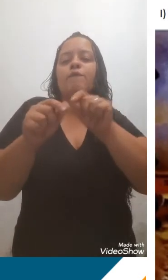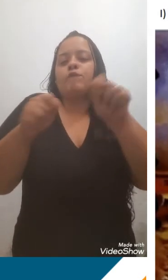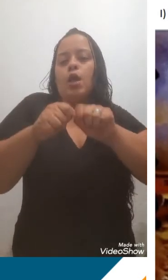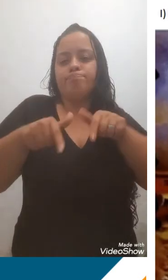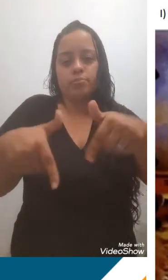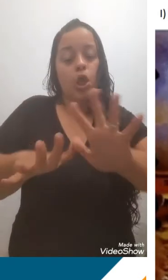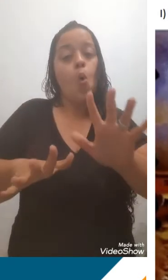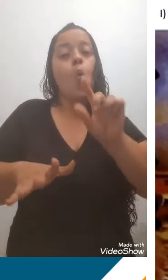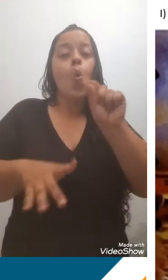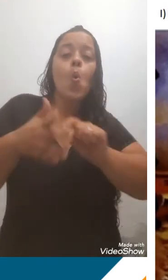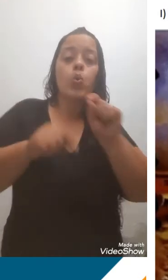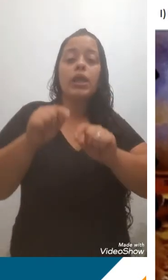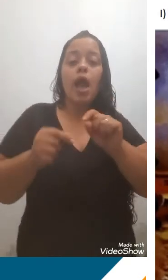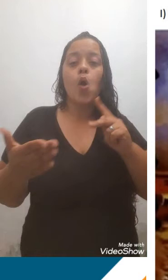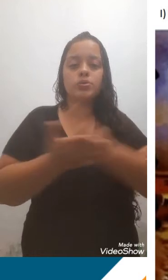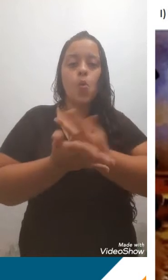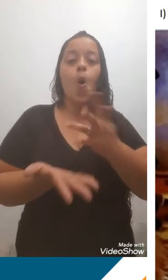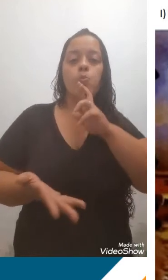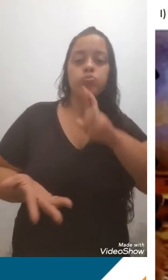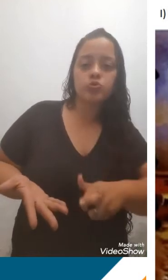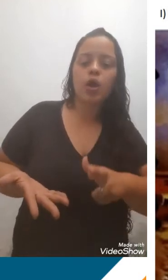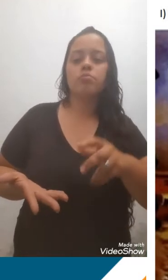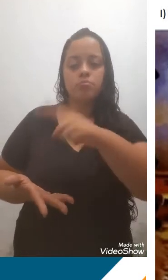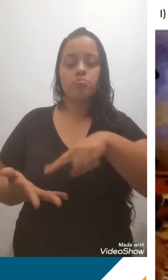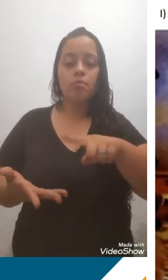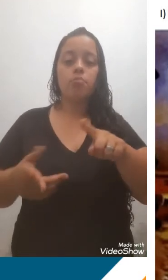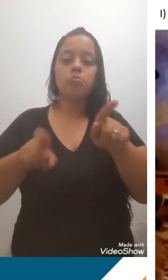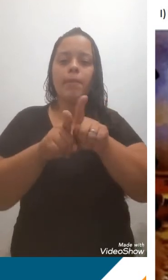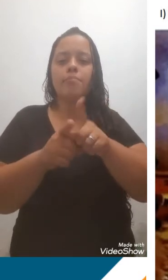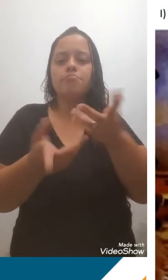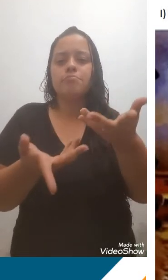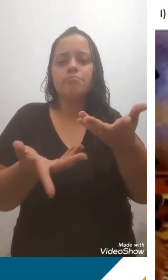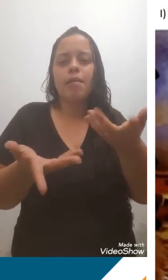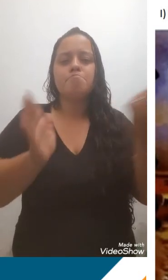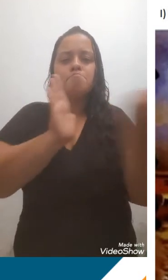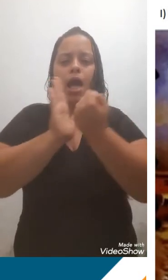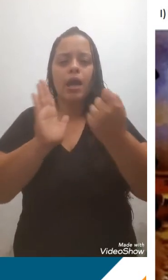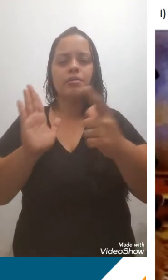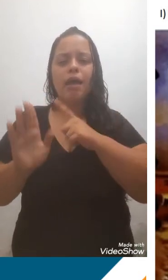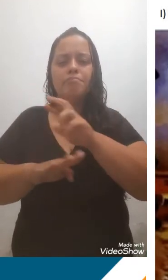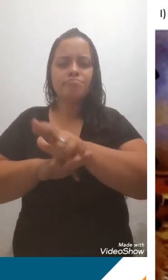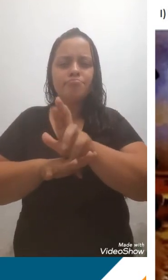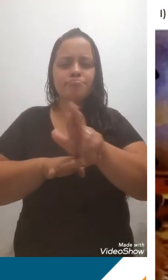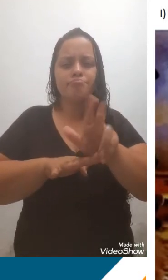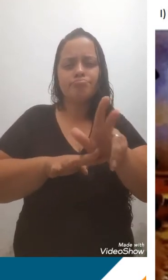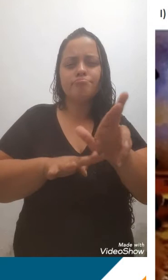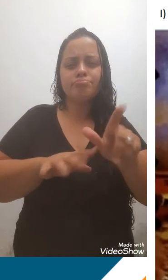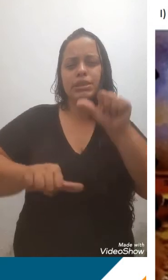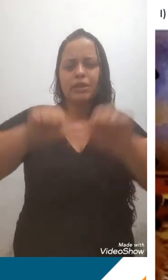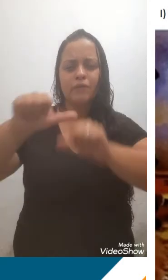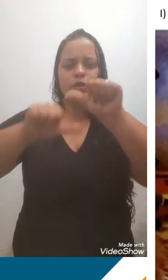Revolução Industrial, pessoal, como um fator determinante para a formação da classe operária, porque as diversas transformações